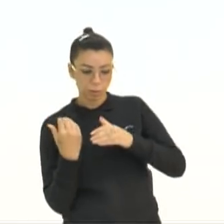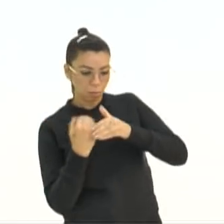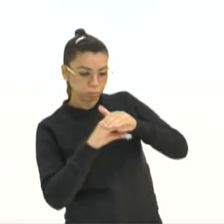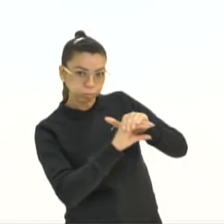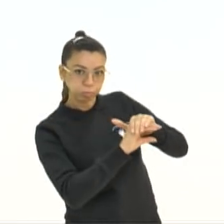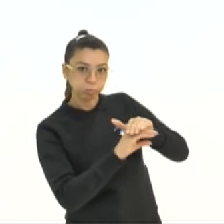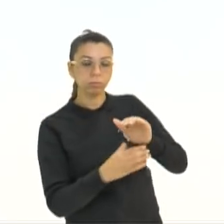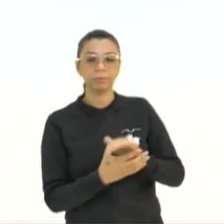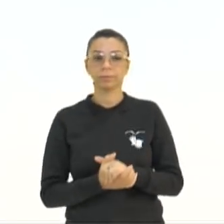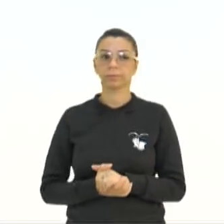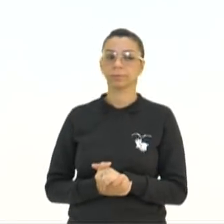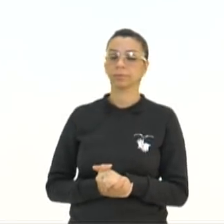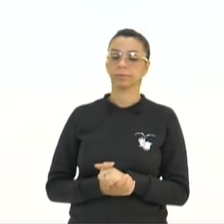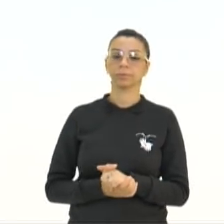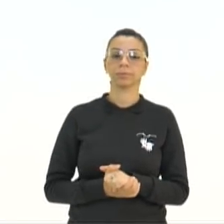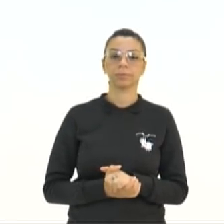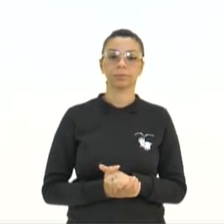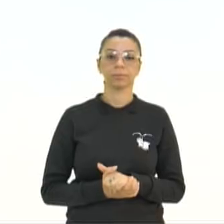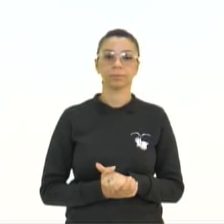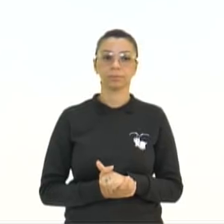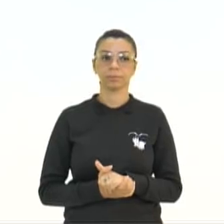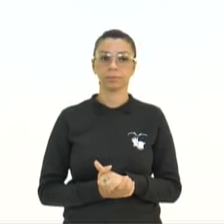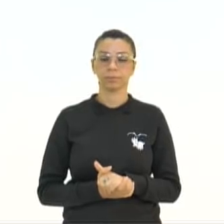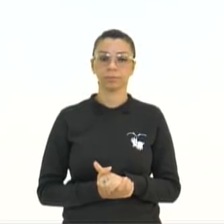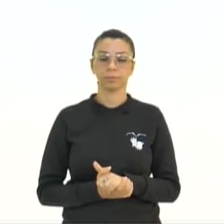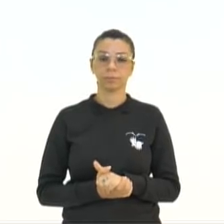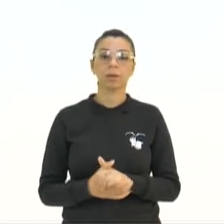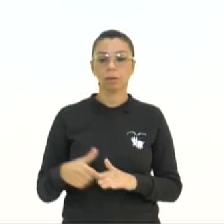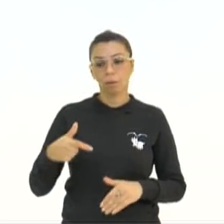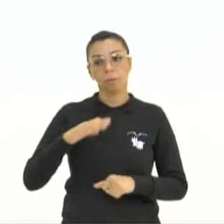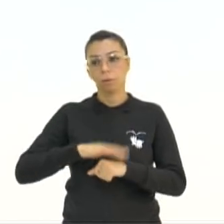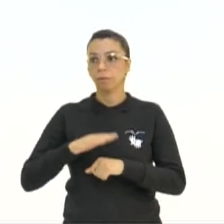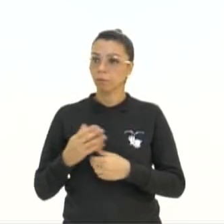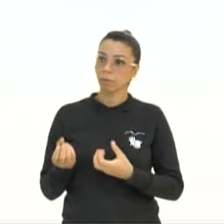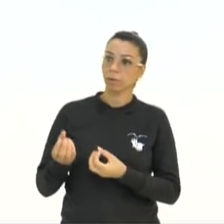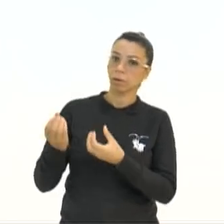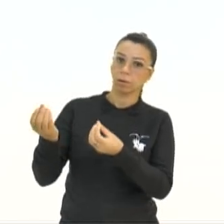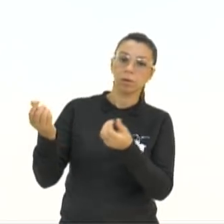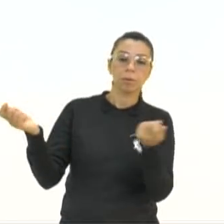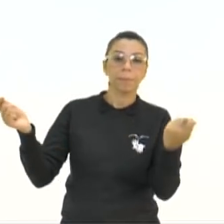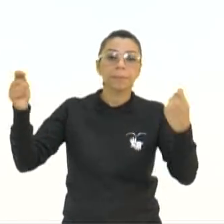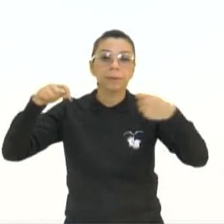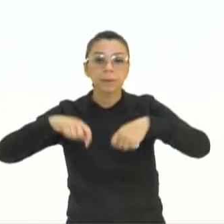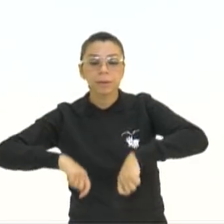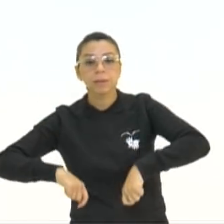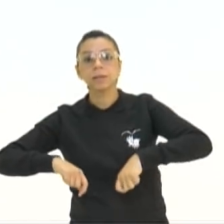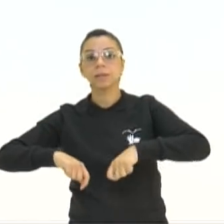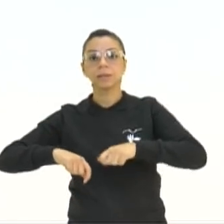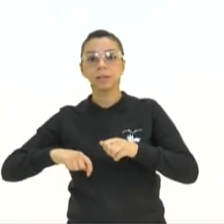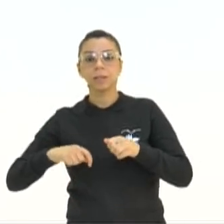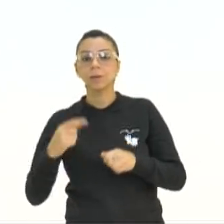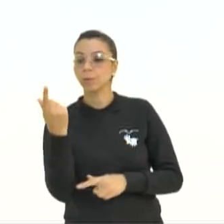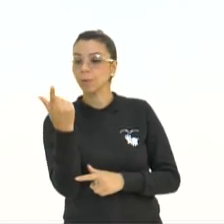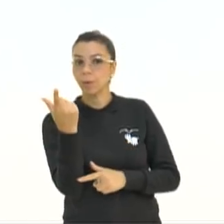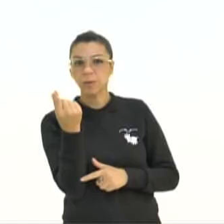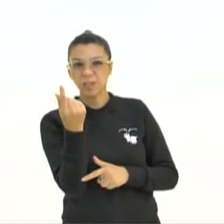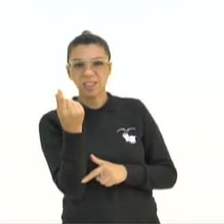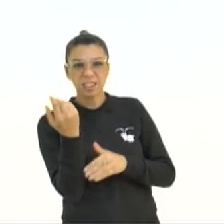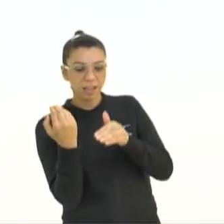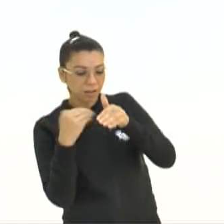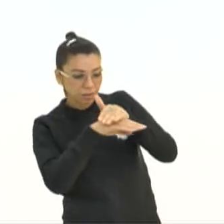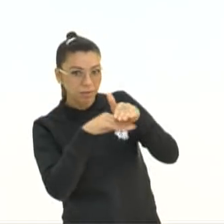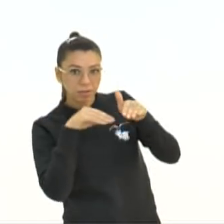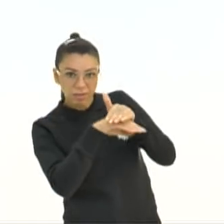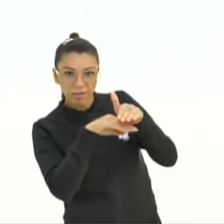travel, so I need to save money. Como eu vou viajar, então eu preciso guardar dinheiro. She